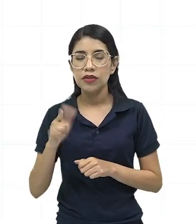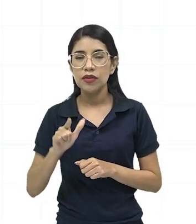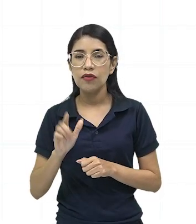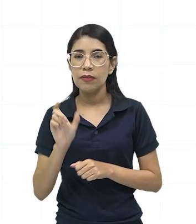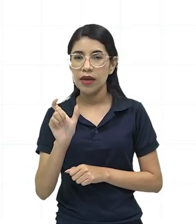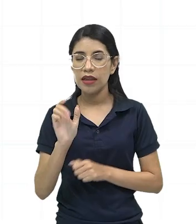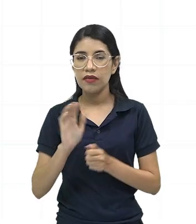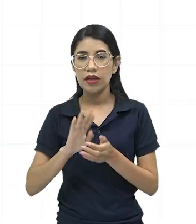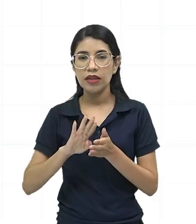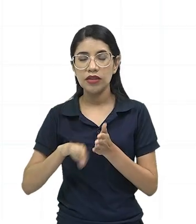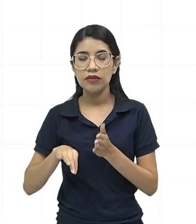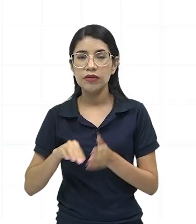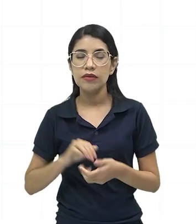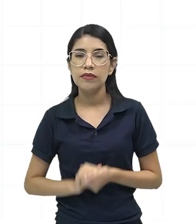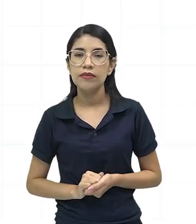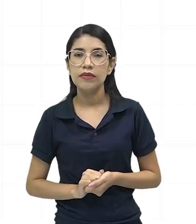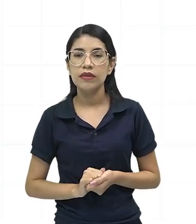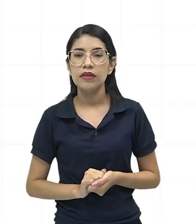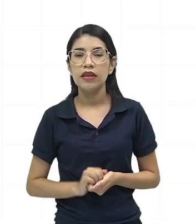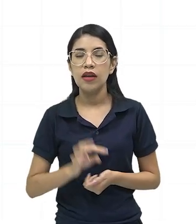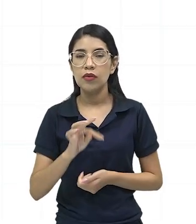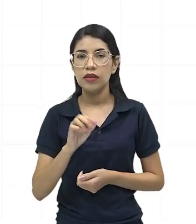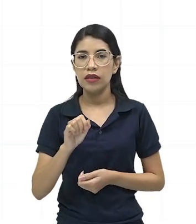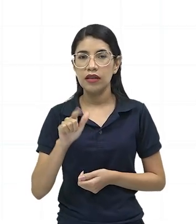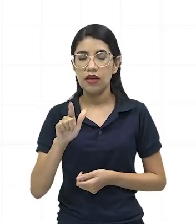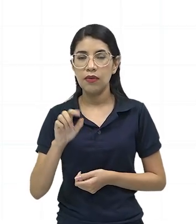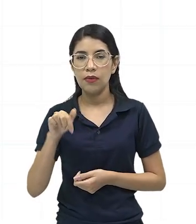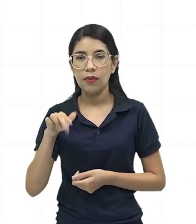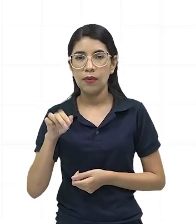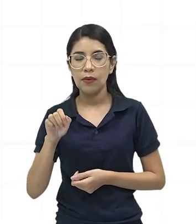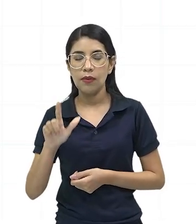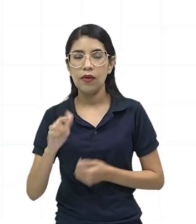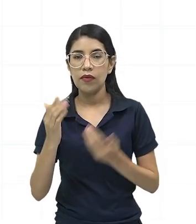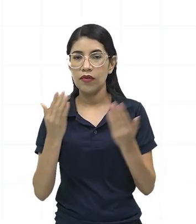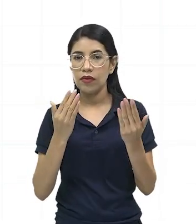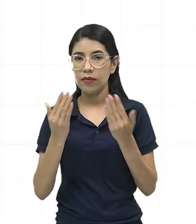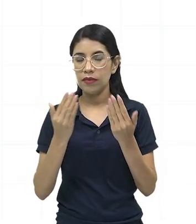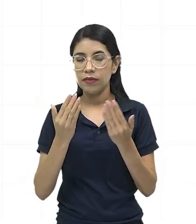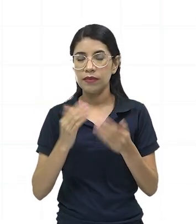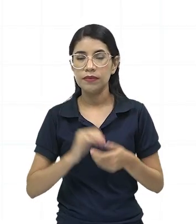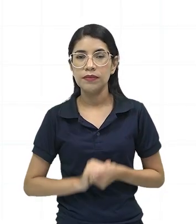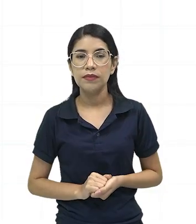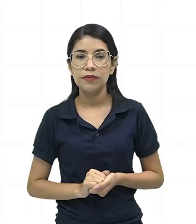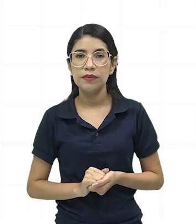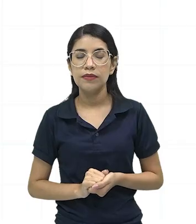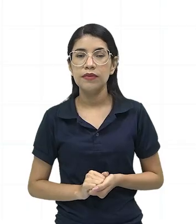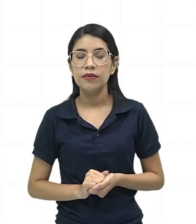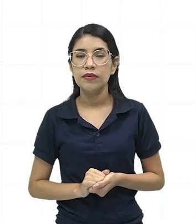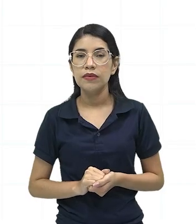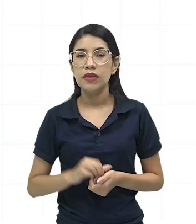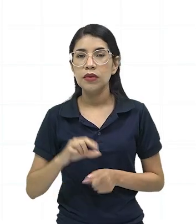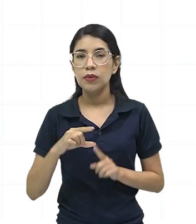a conjunção, nesse caso tal qual, fazendo esse comparativo. Lá na 9,